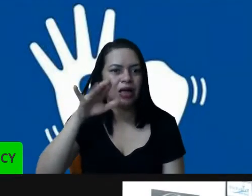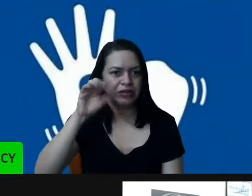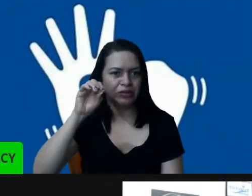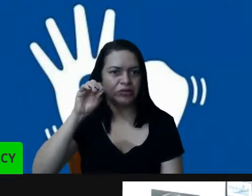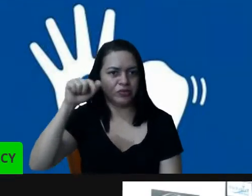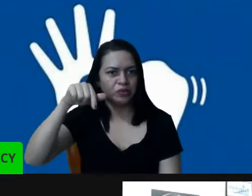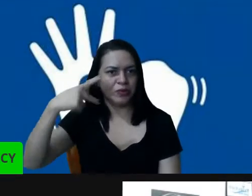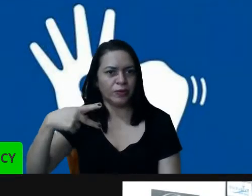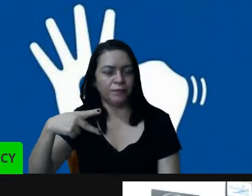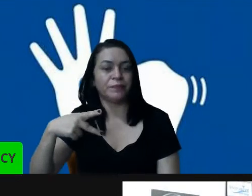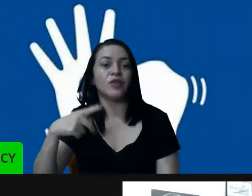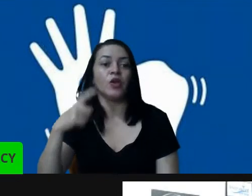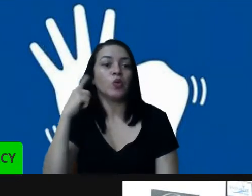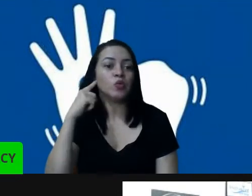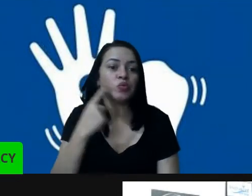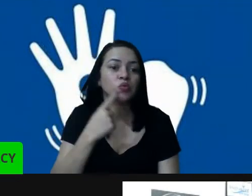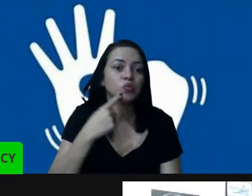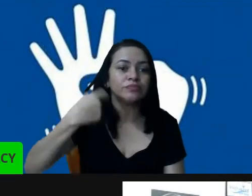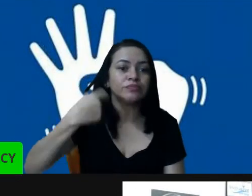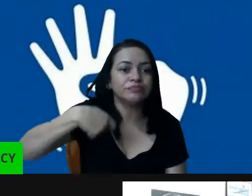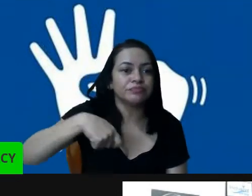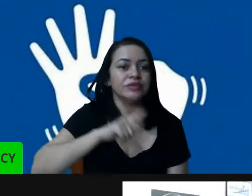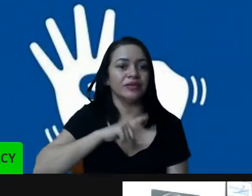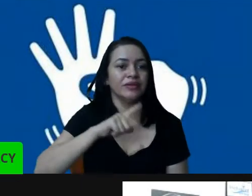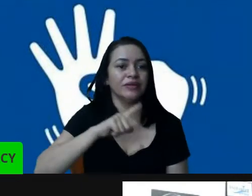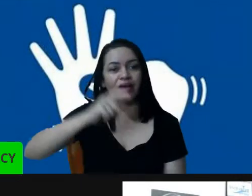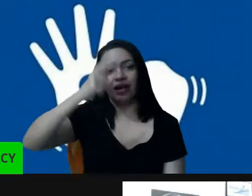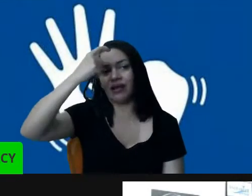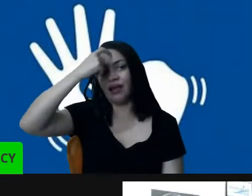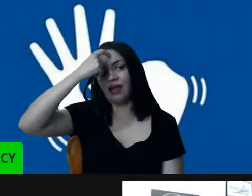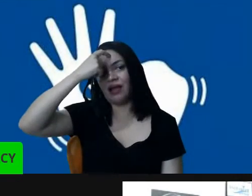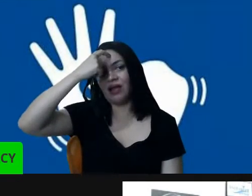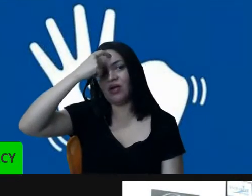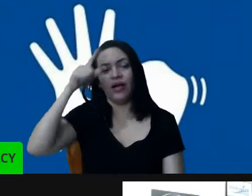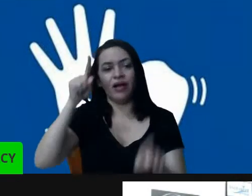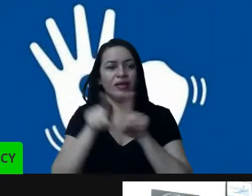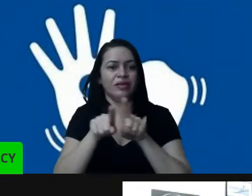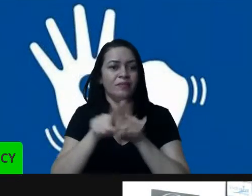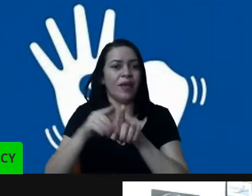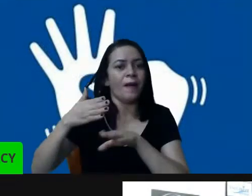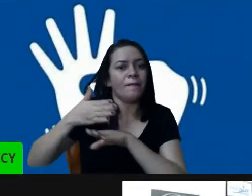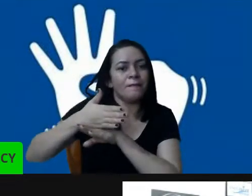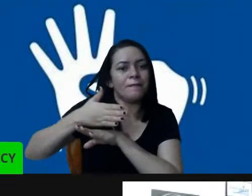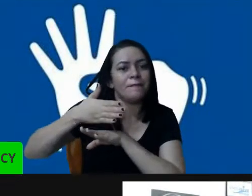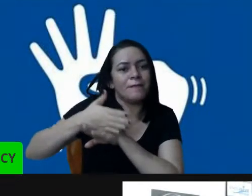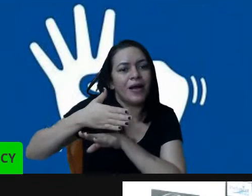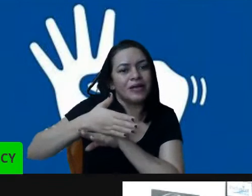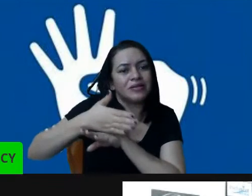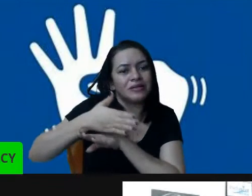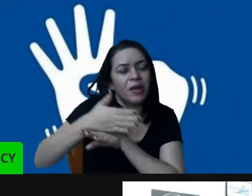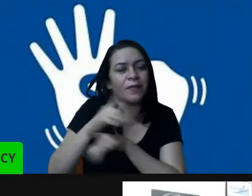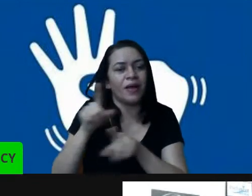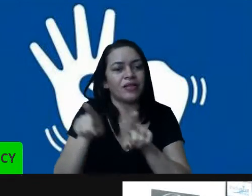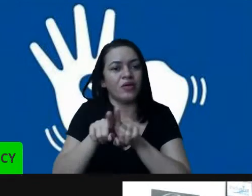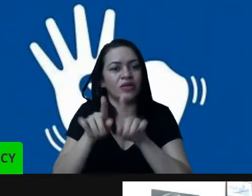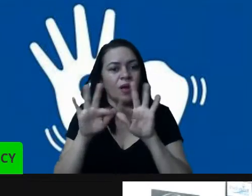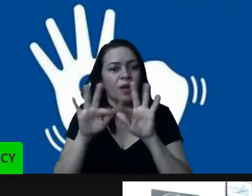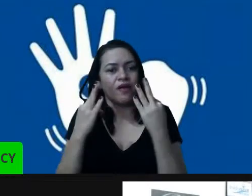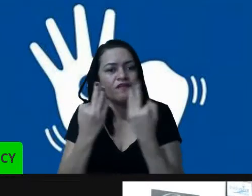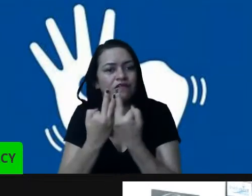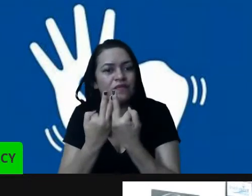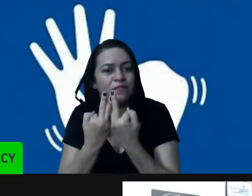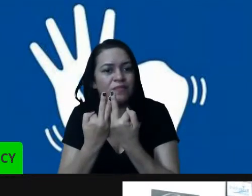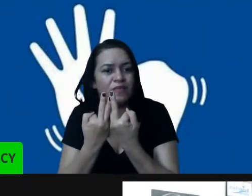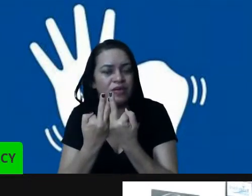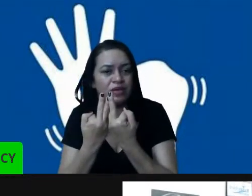precisam ter essa consciência também, e a participação também da família, né? Tu achas assim que a